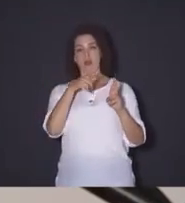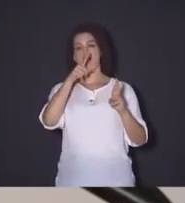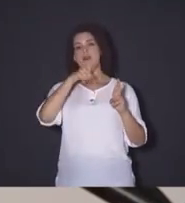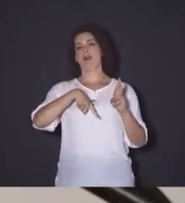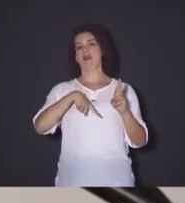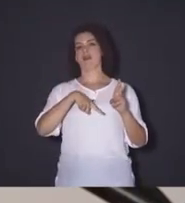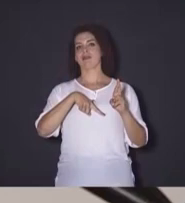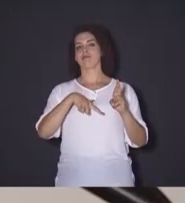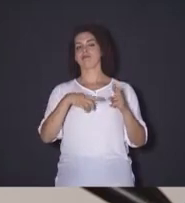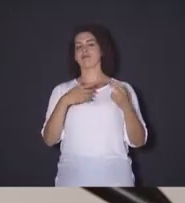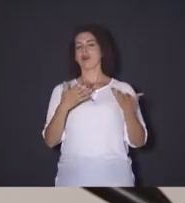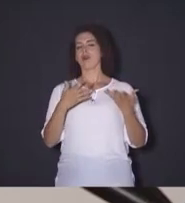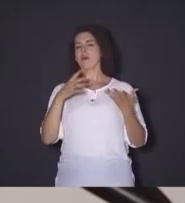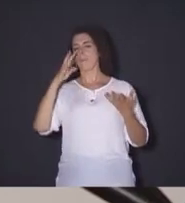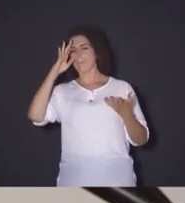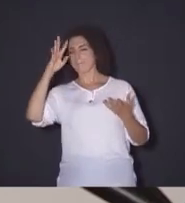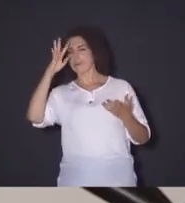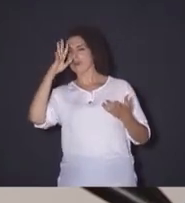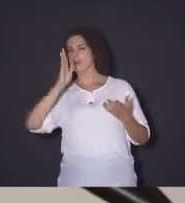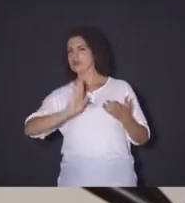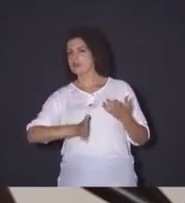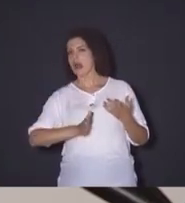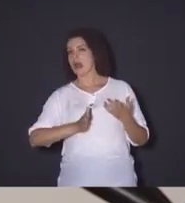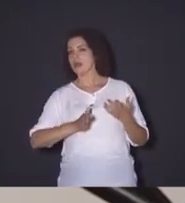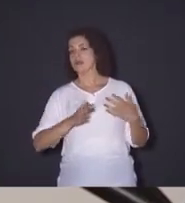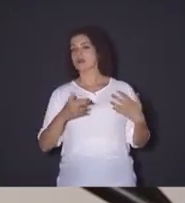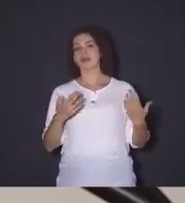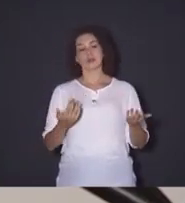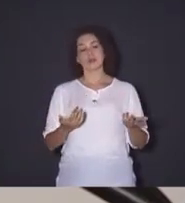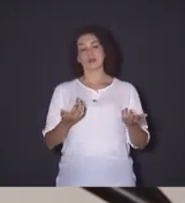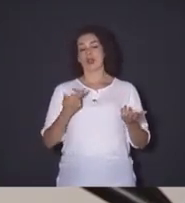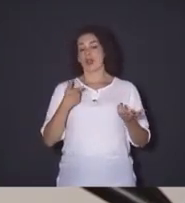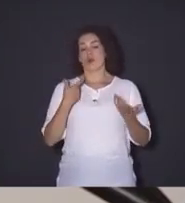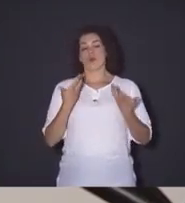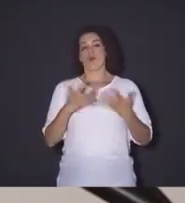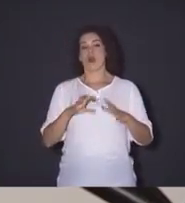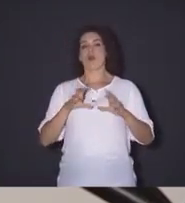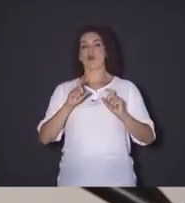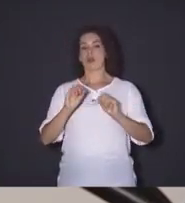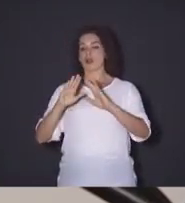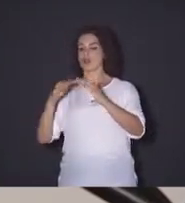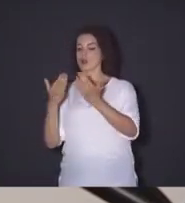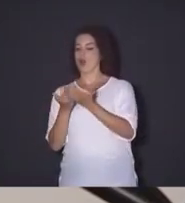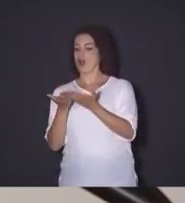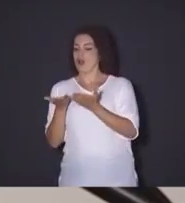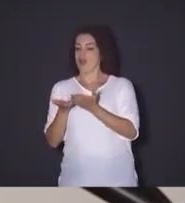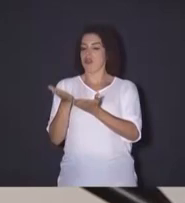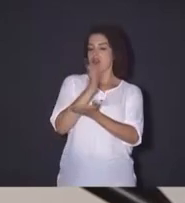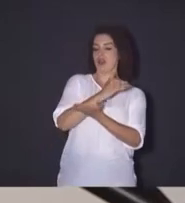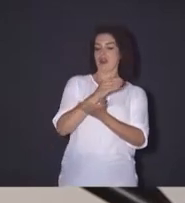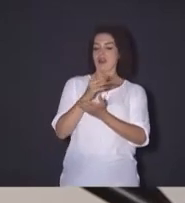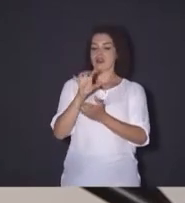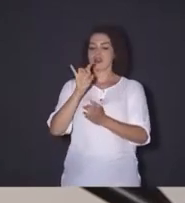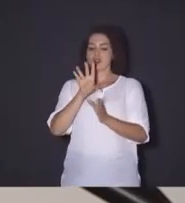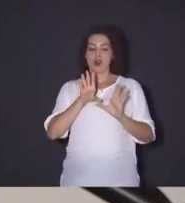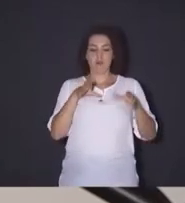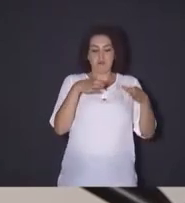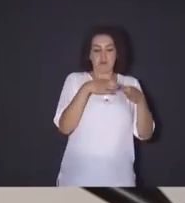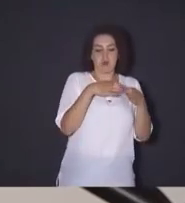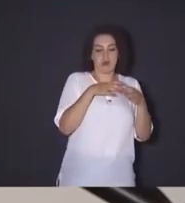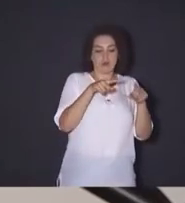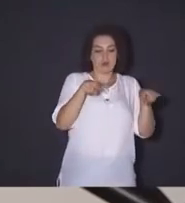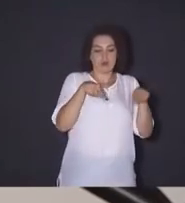isso eu não quero de centralizar não é essa idéia mas a gente precisa pensar em como